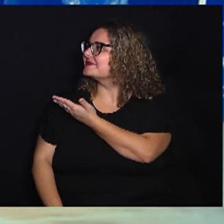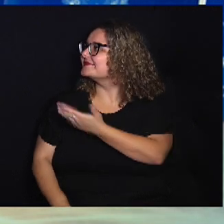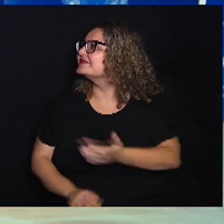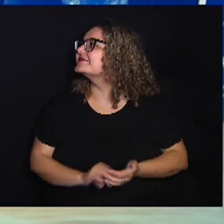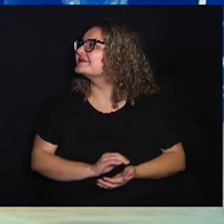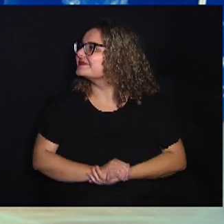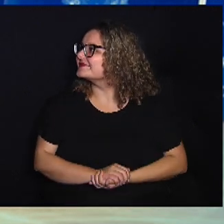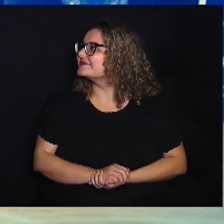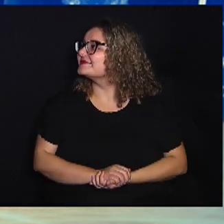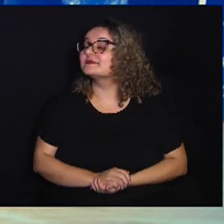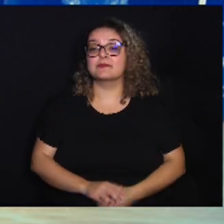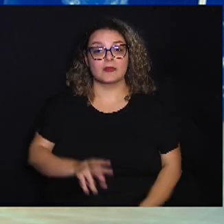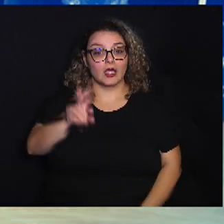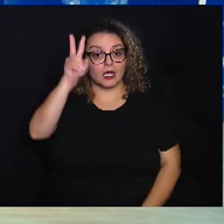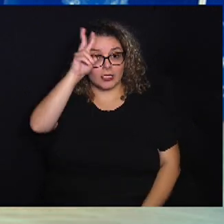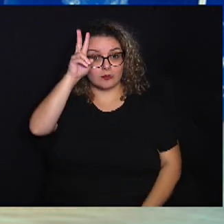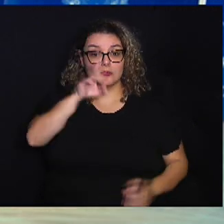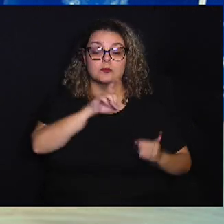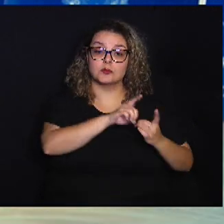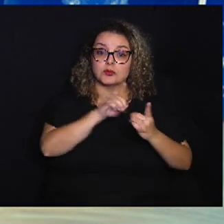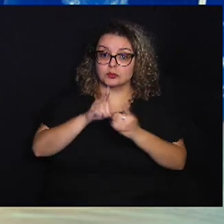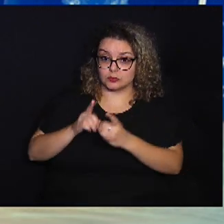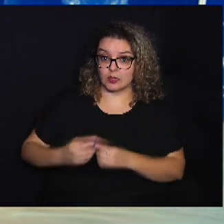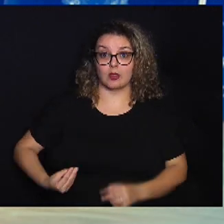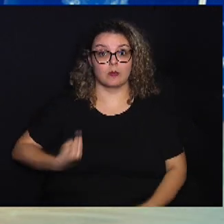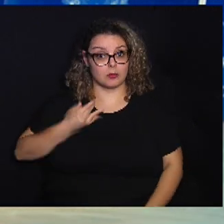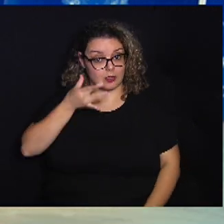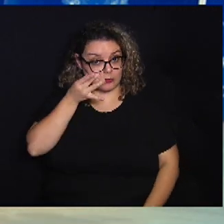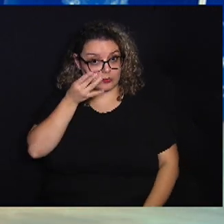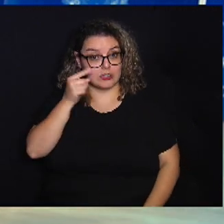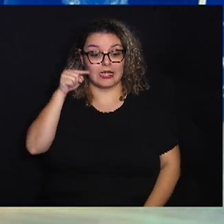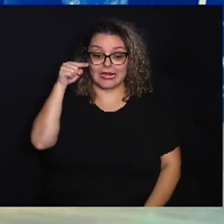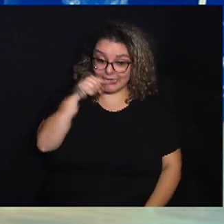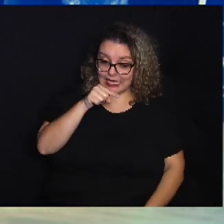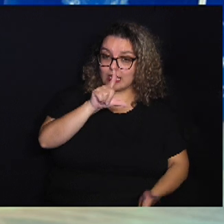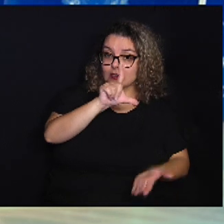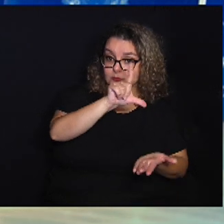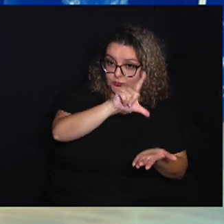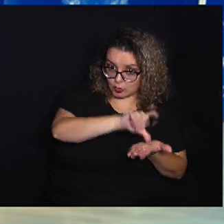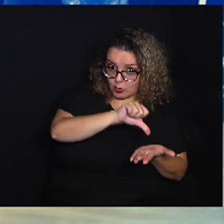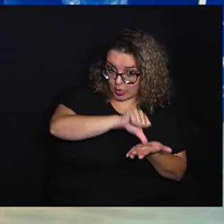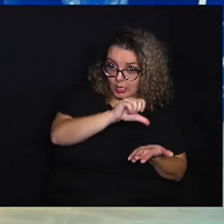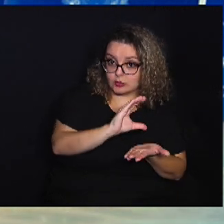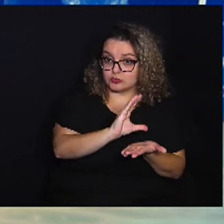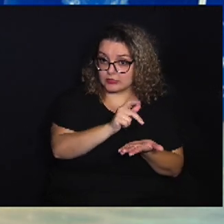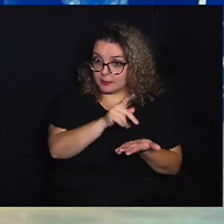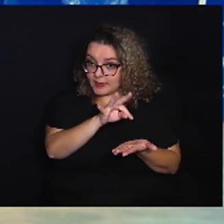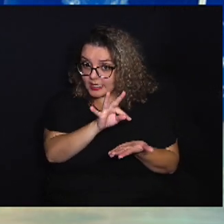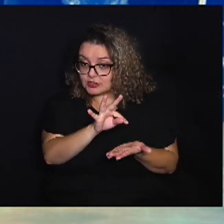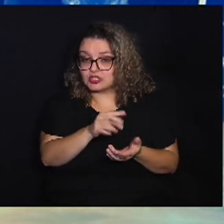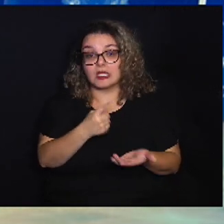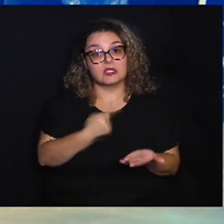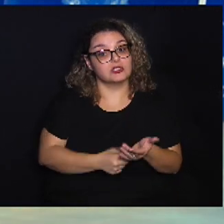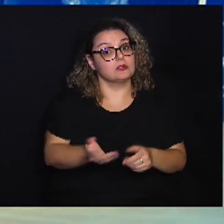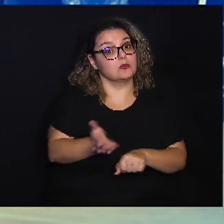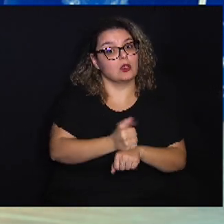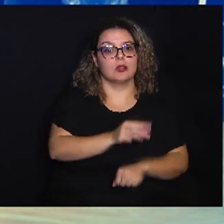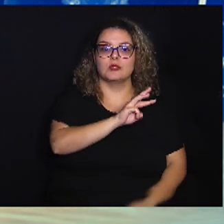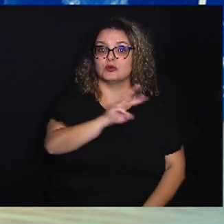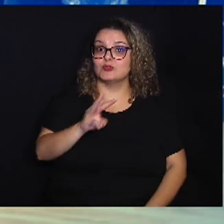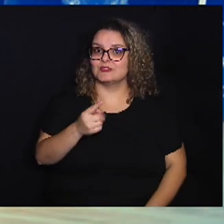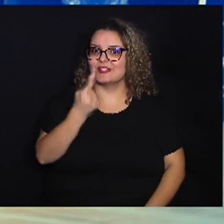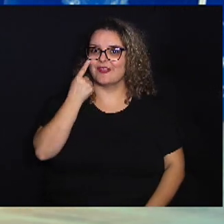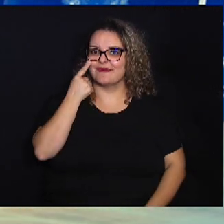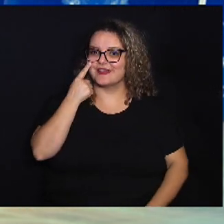cepat.campinas.sp.gov.br. Lembrando que o atendimento presencial do CEPAT é realizado mediante agendamento prévio através